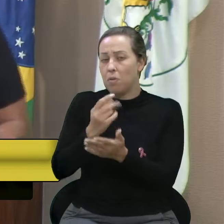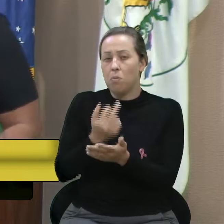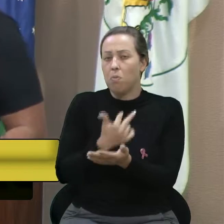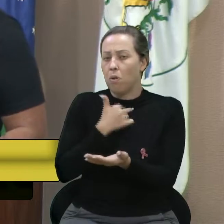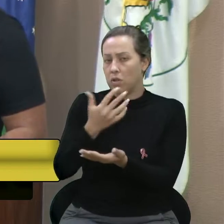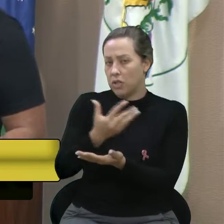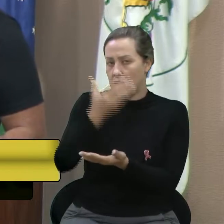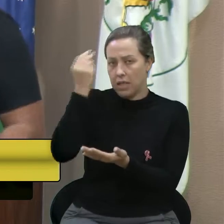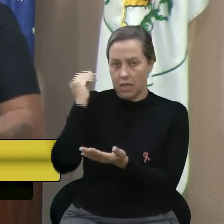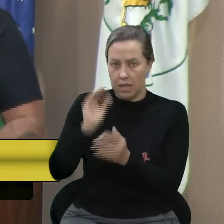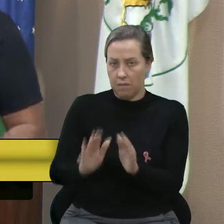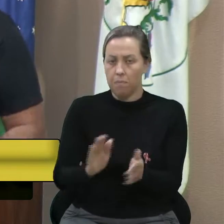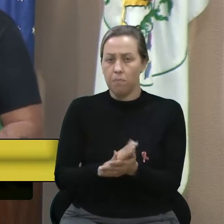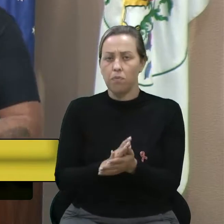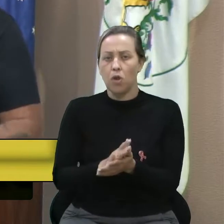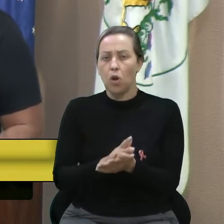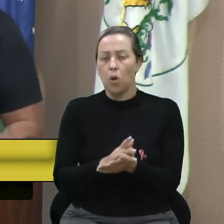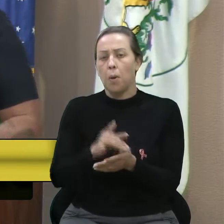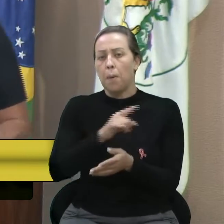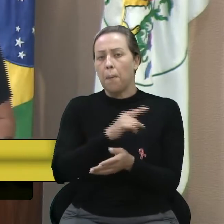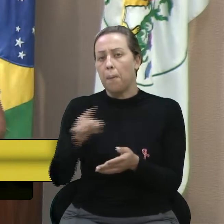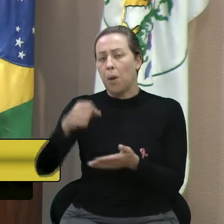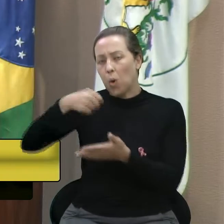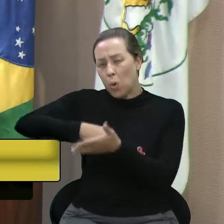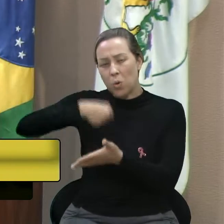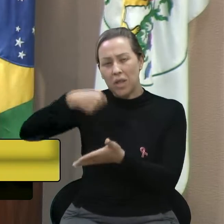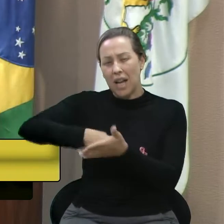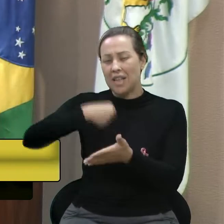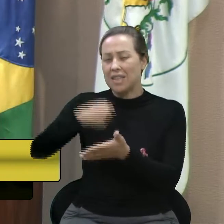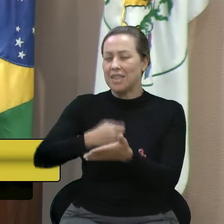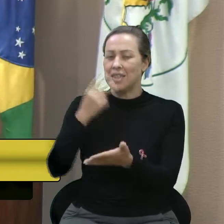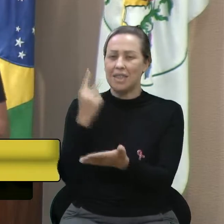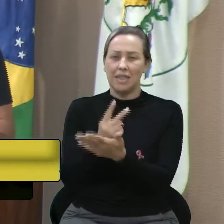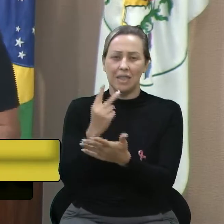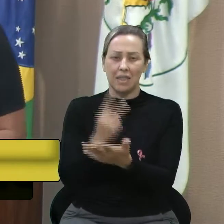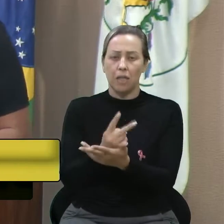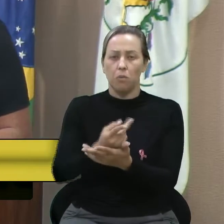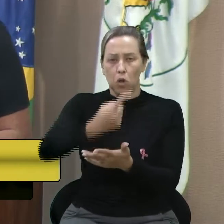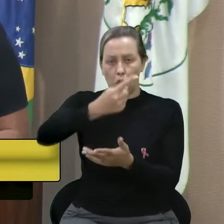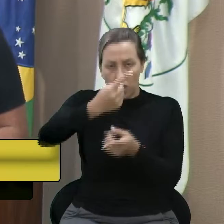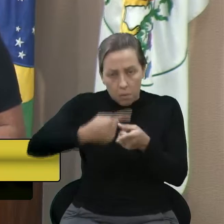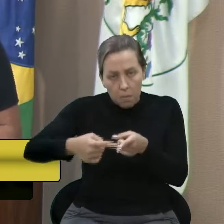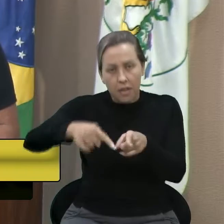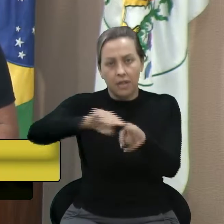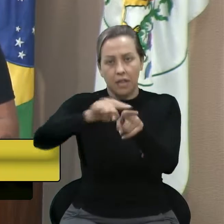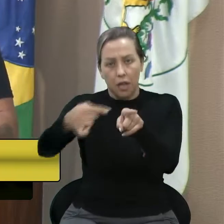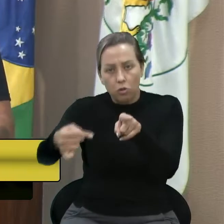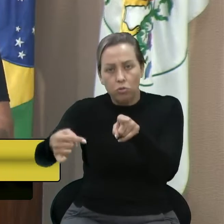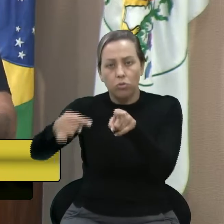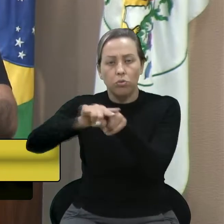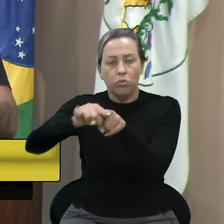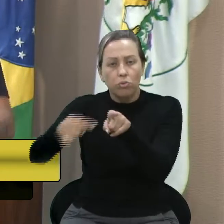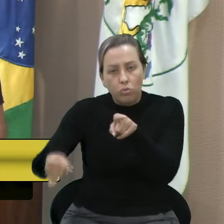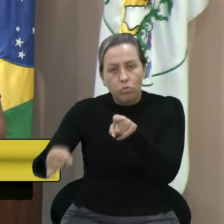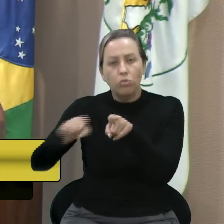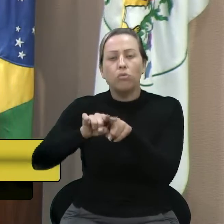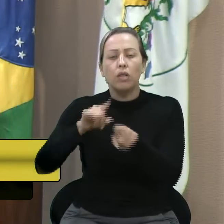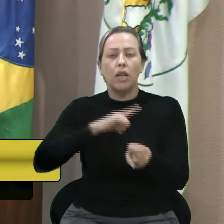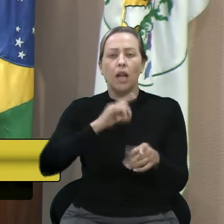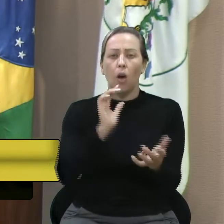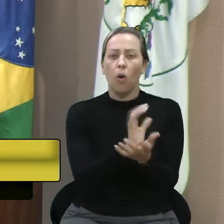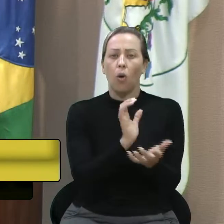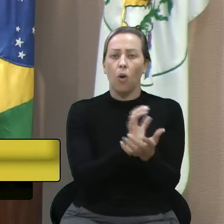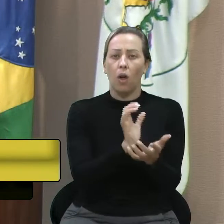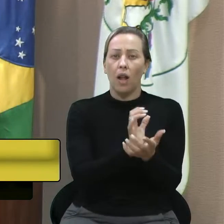que nós precisamos lutar e lutar muito, sermos parceiros, e aqui temos os colegas da